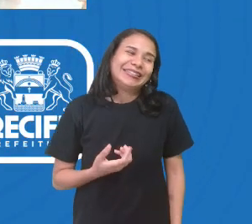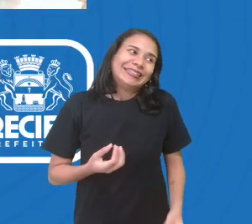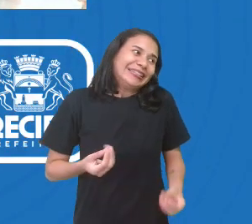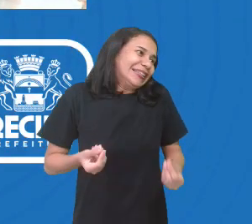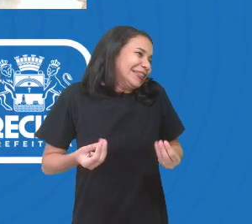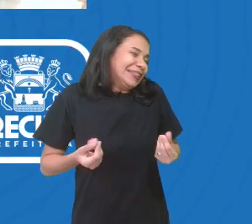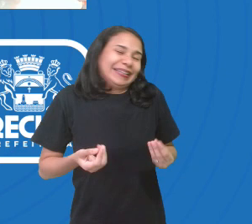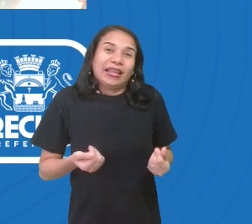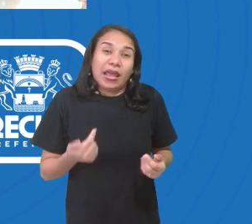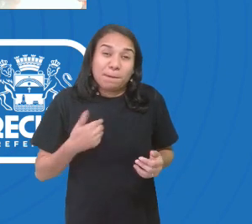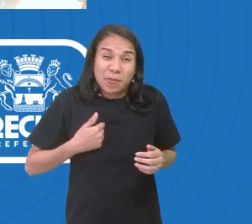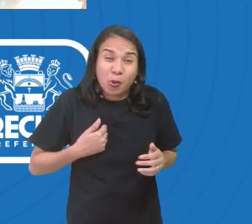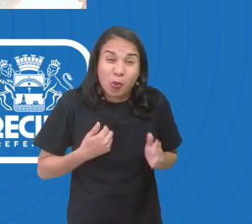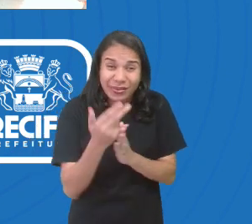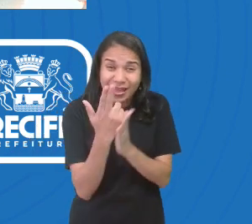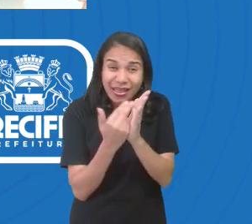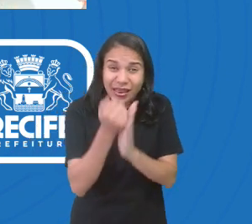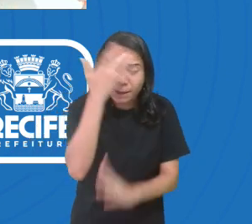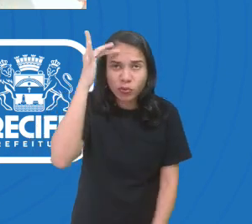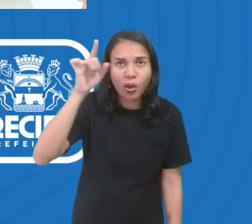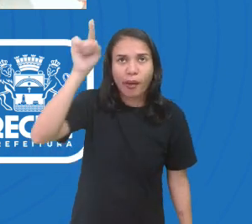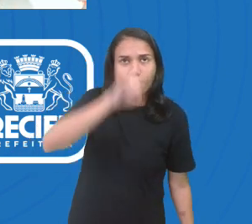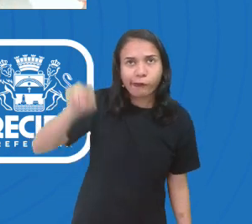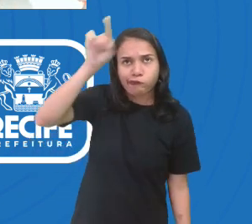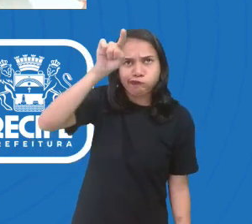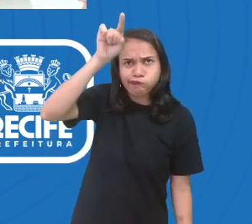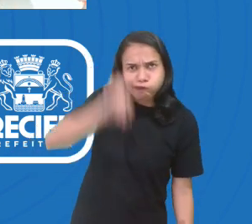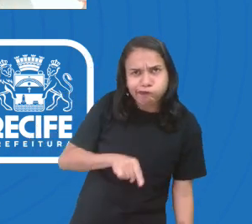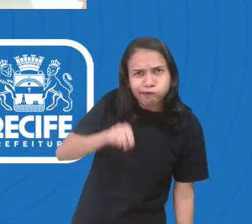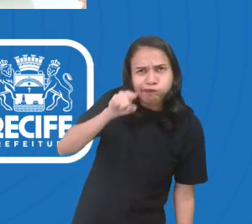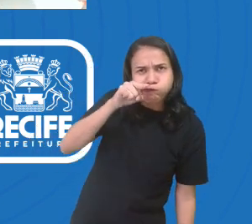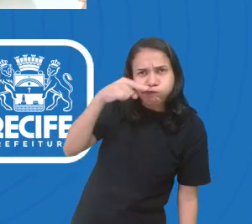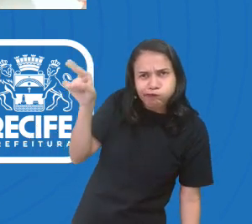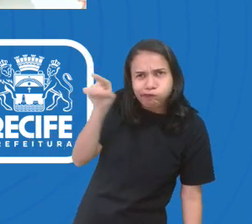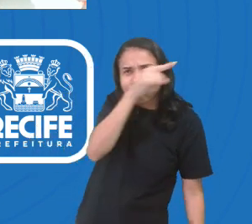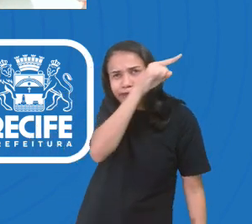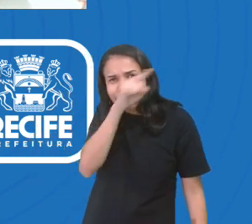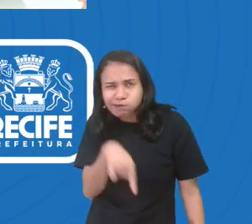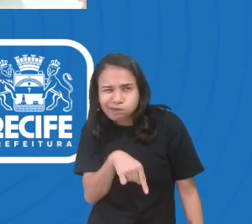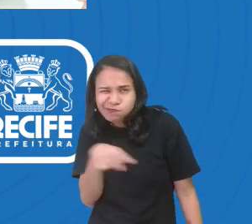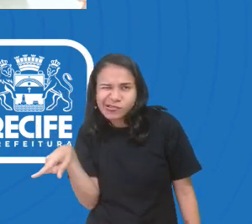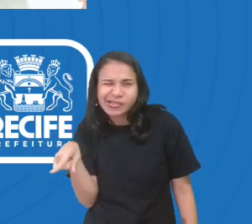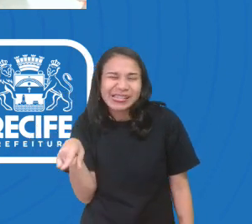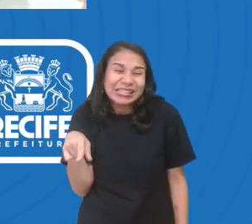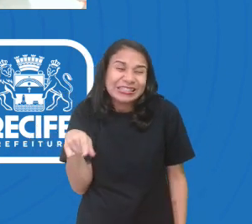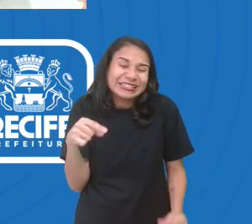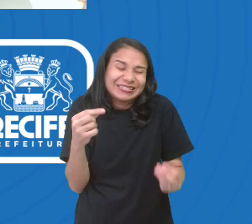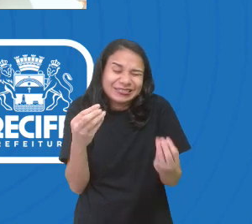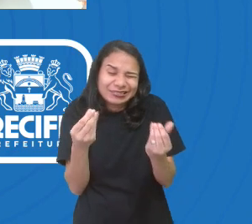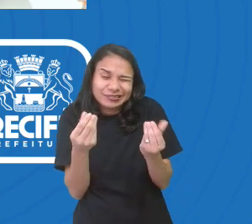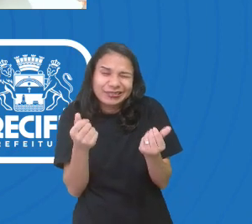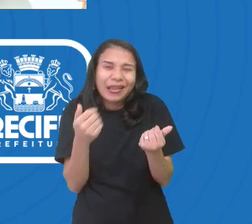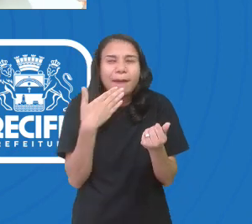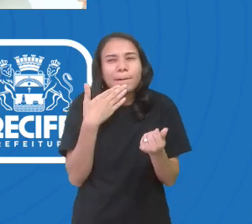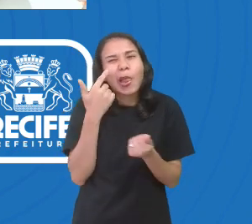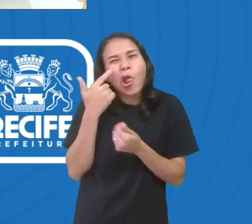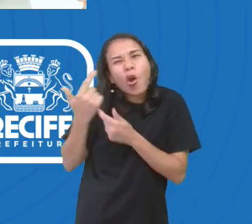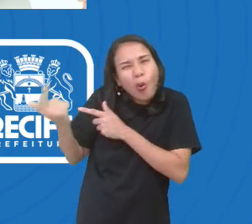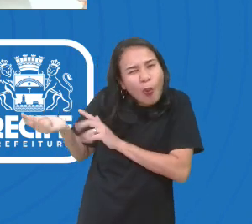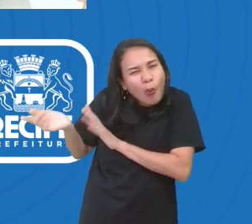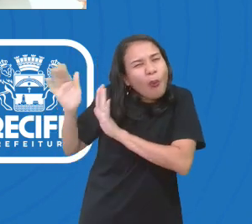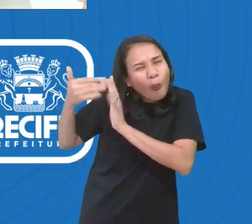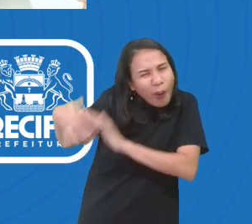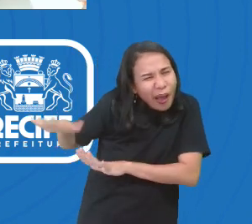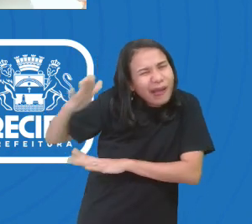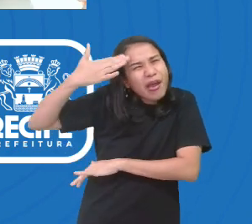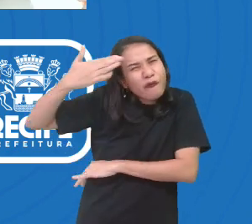certo. Para eu desenhar uma pessoa, é a bolinha e os palitinhos. Então, não daria certo. Deixa o Cândido Portinari aí, né?